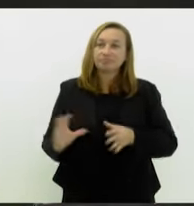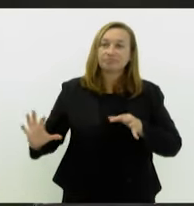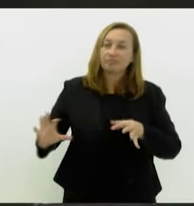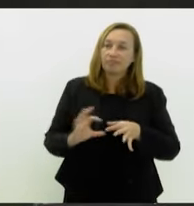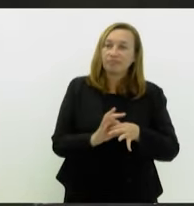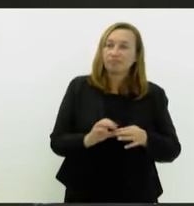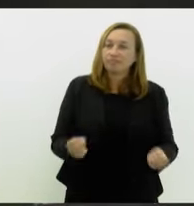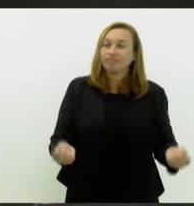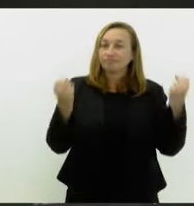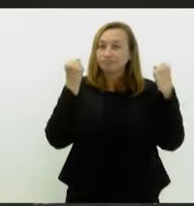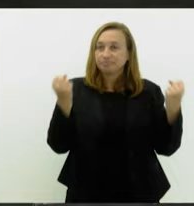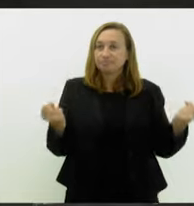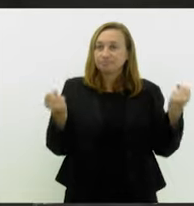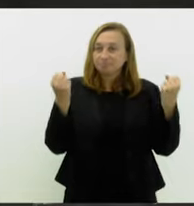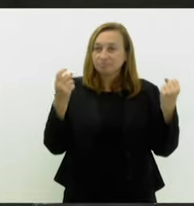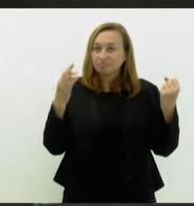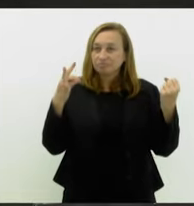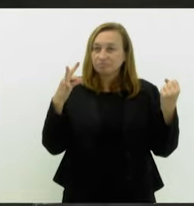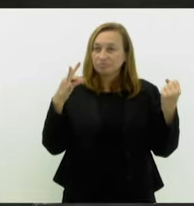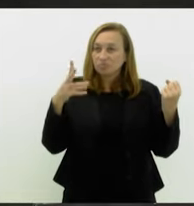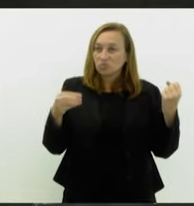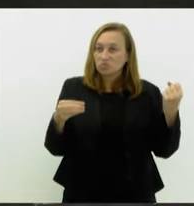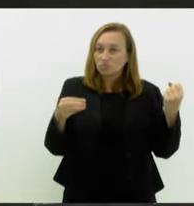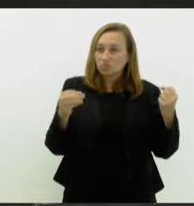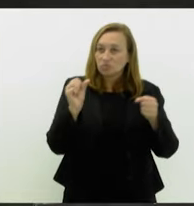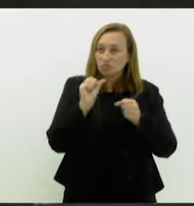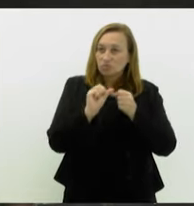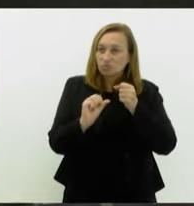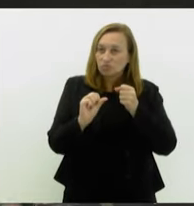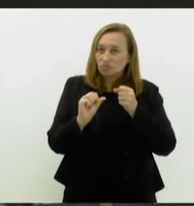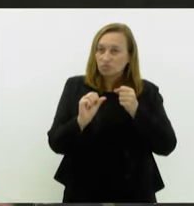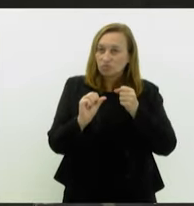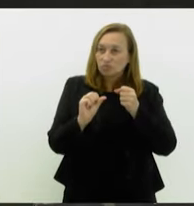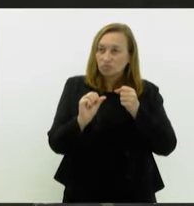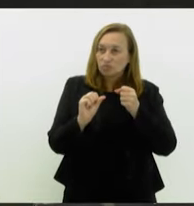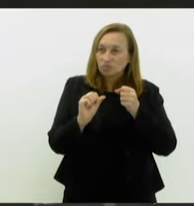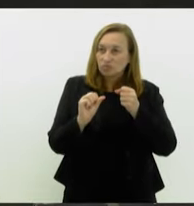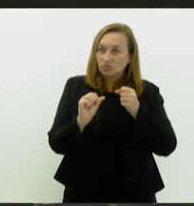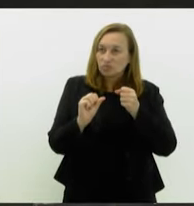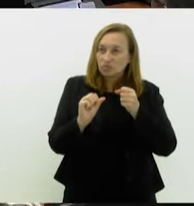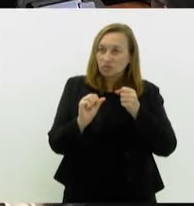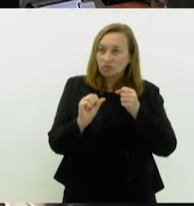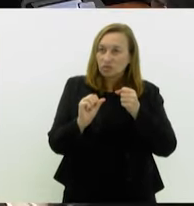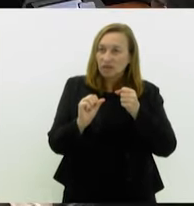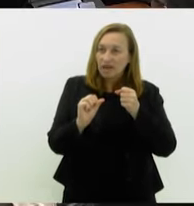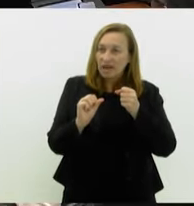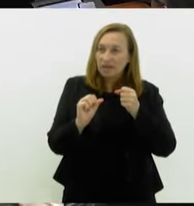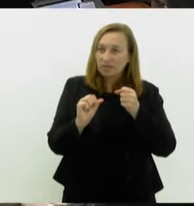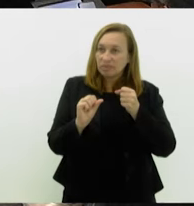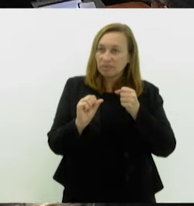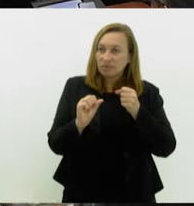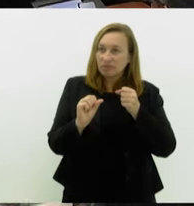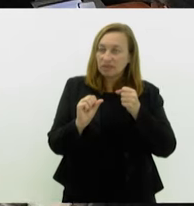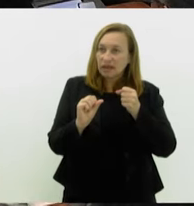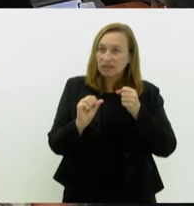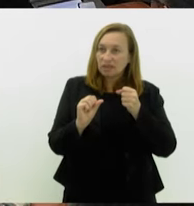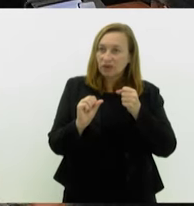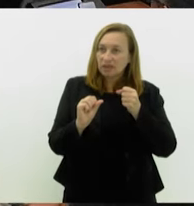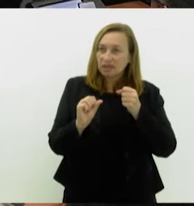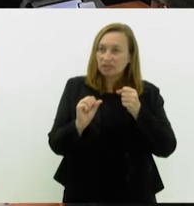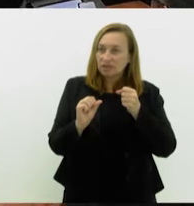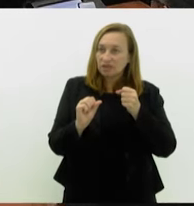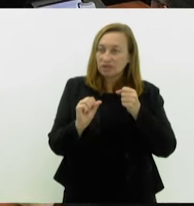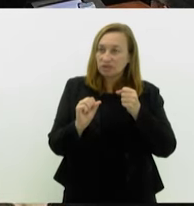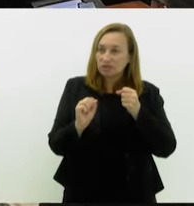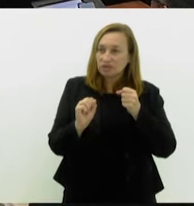a academia tudo que a gente faz a gente tá fazendo e trazendo a academia para medir os